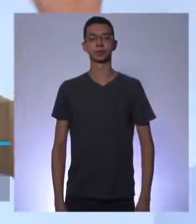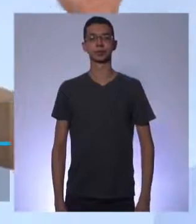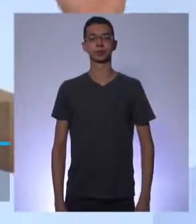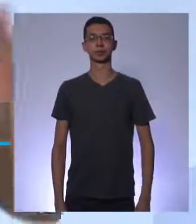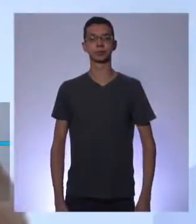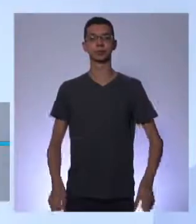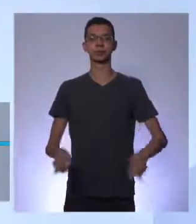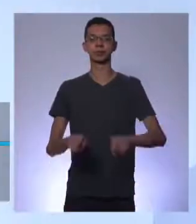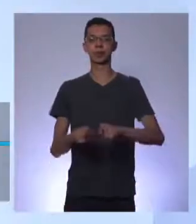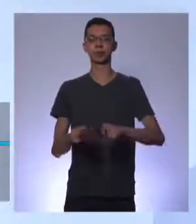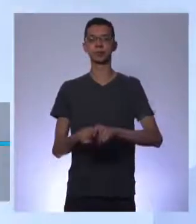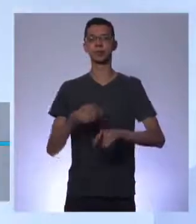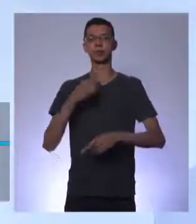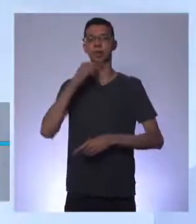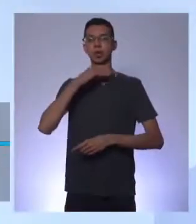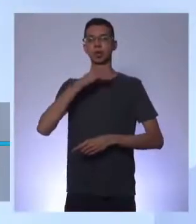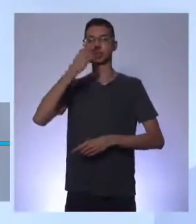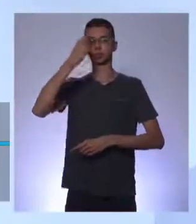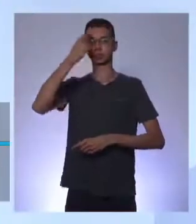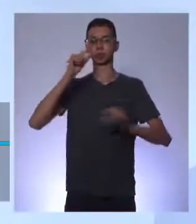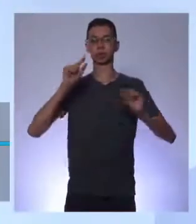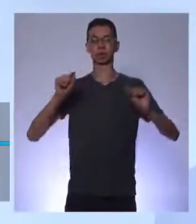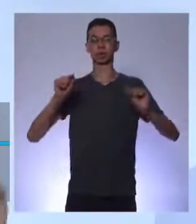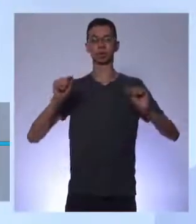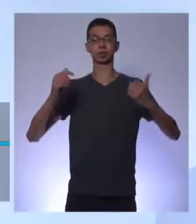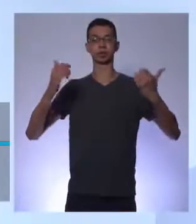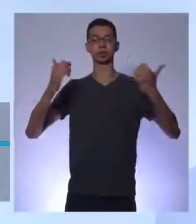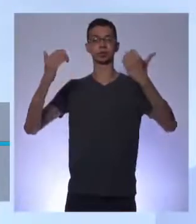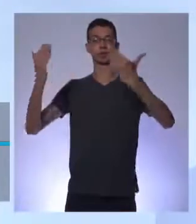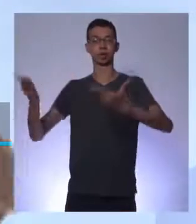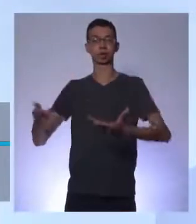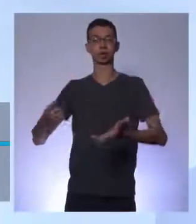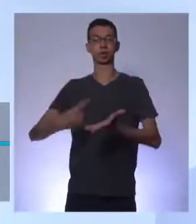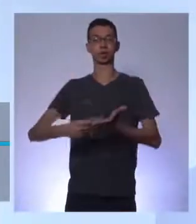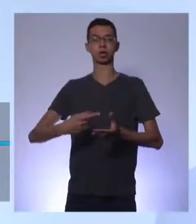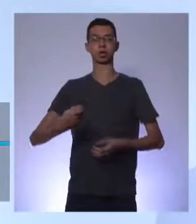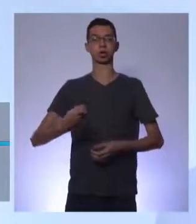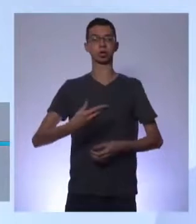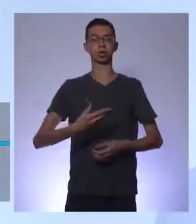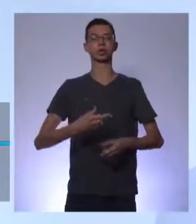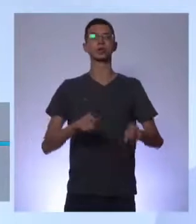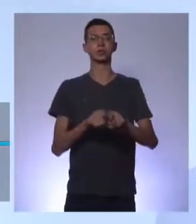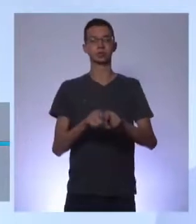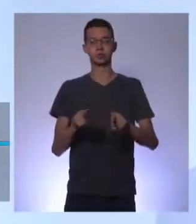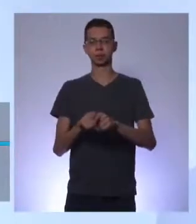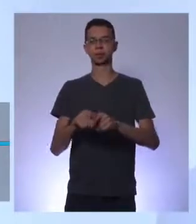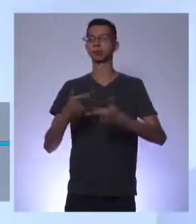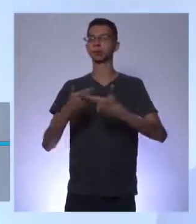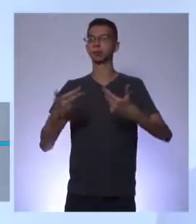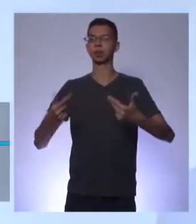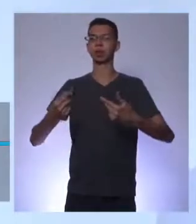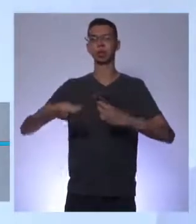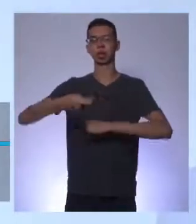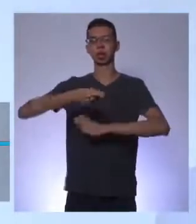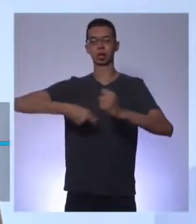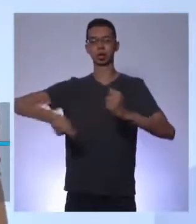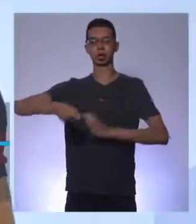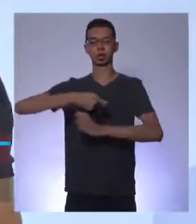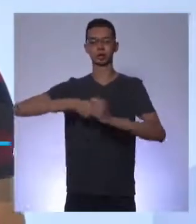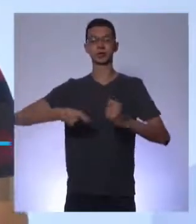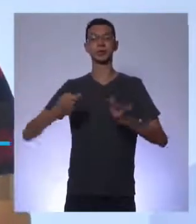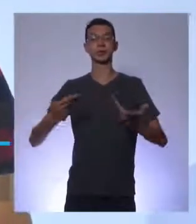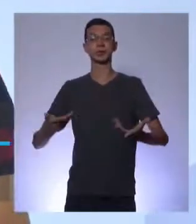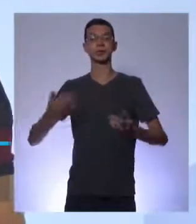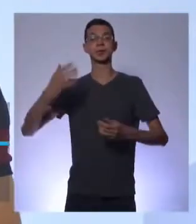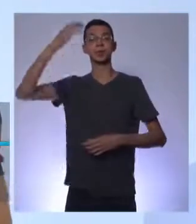com comércio exterior abrangente, com novos acordos, novas negociações. E a coroa